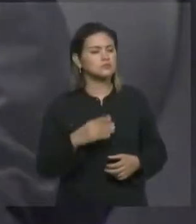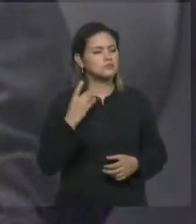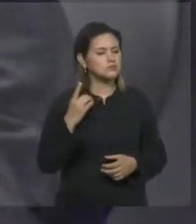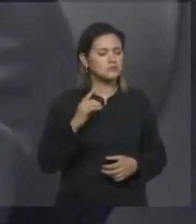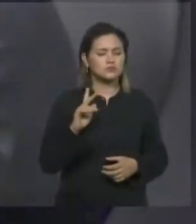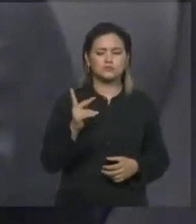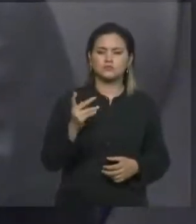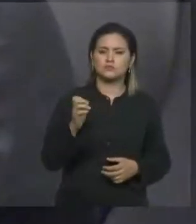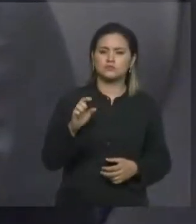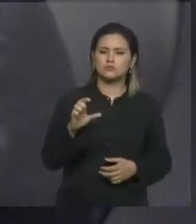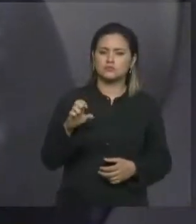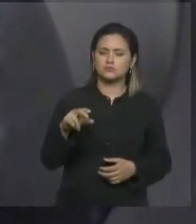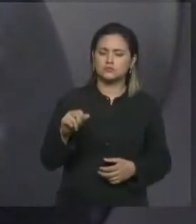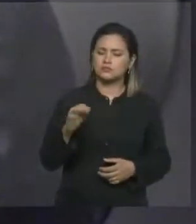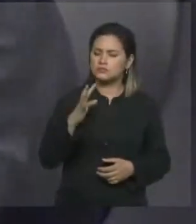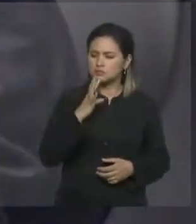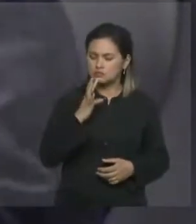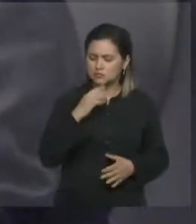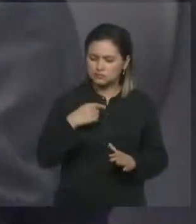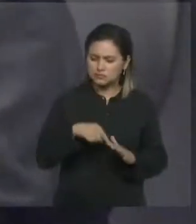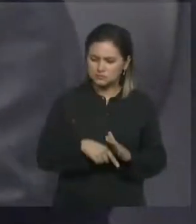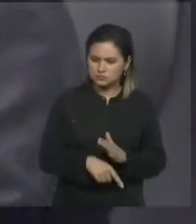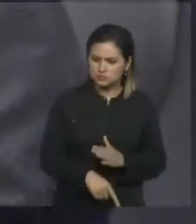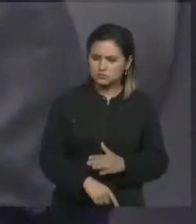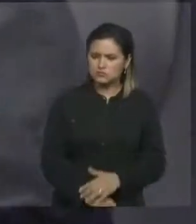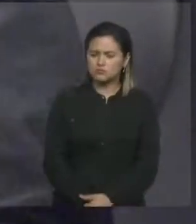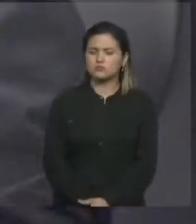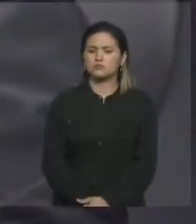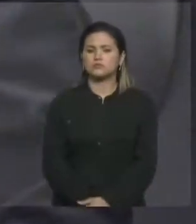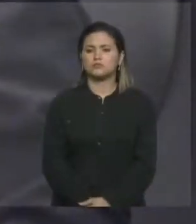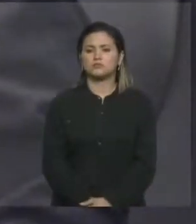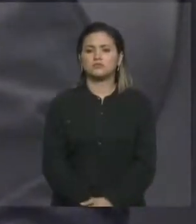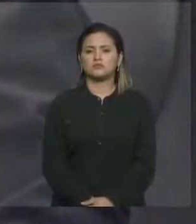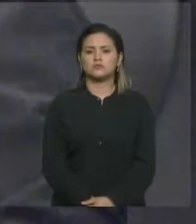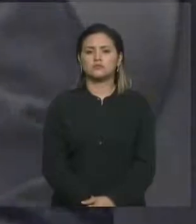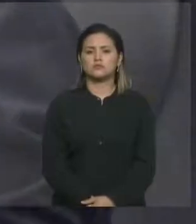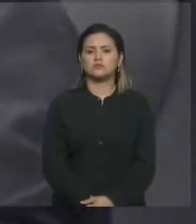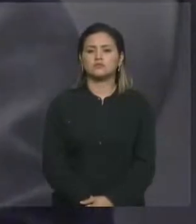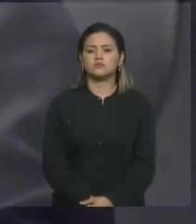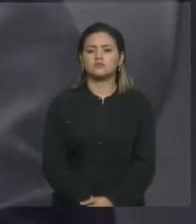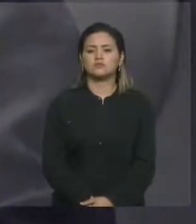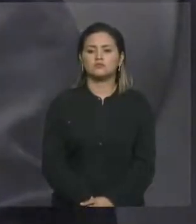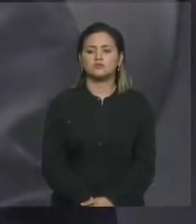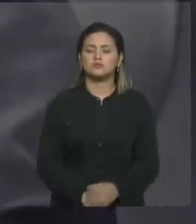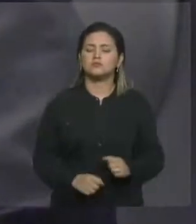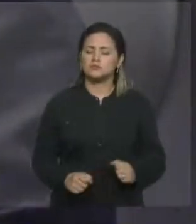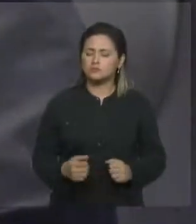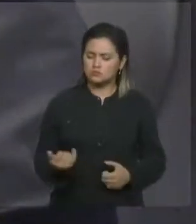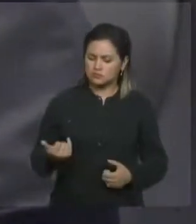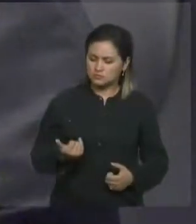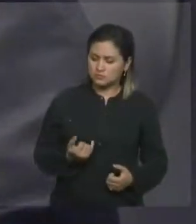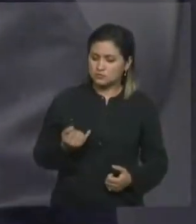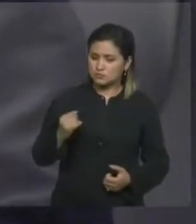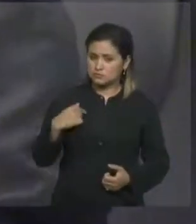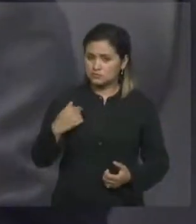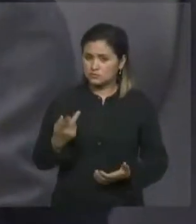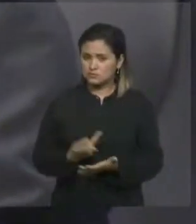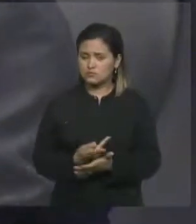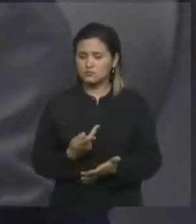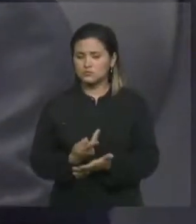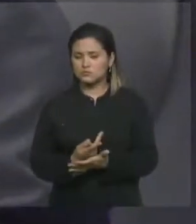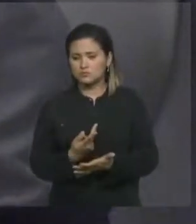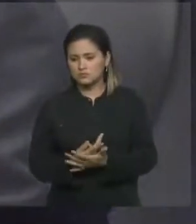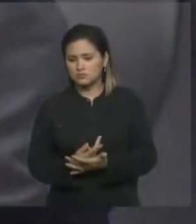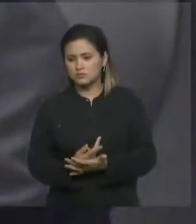estou falando alguma bobagem, que às vezes a gente fala bobagem, não é por desconhecimento, é no afã